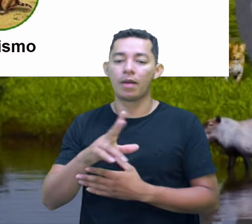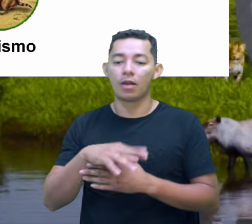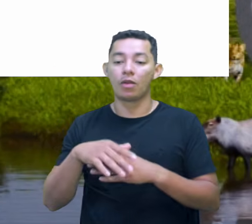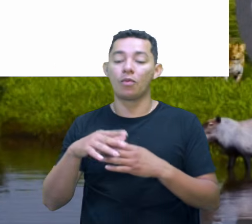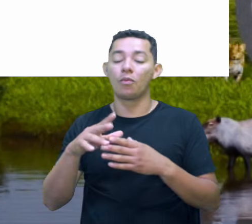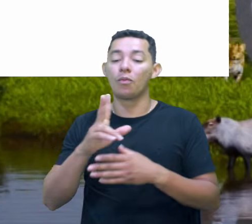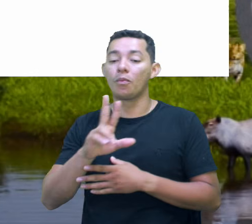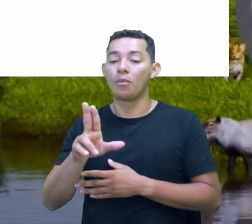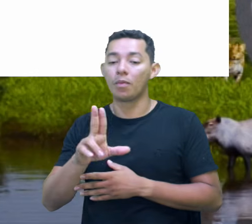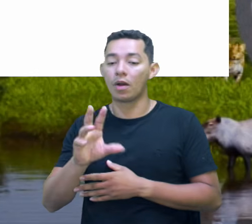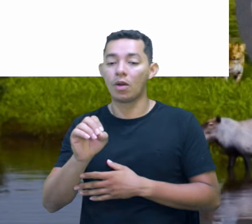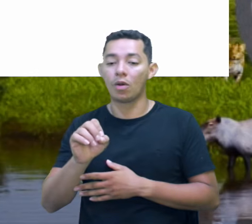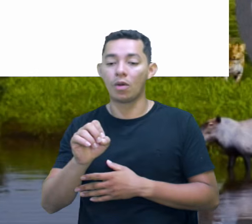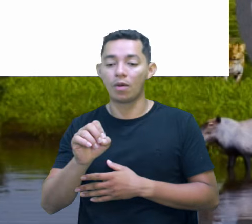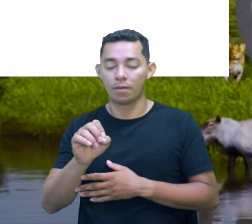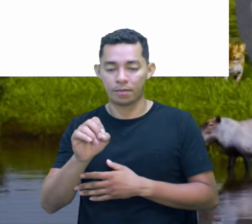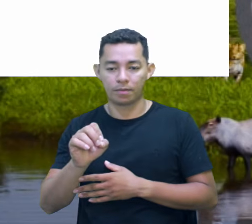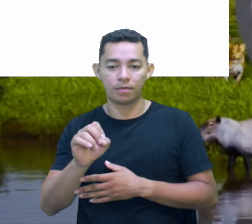uma população.